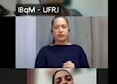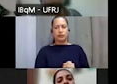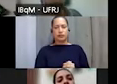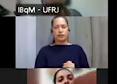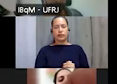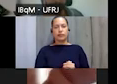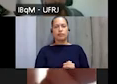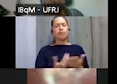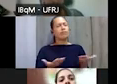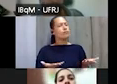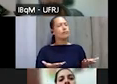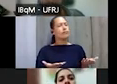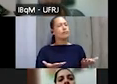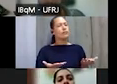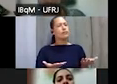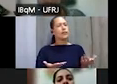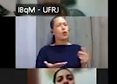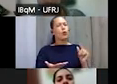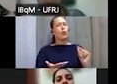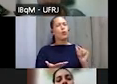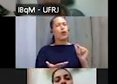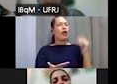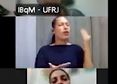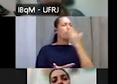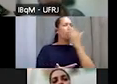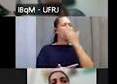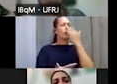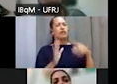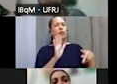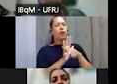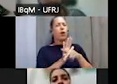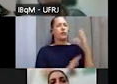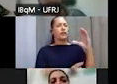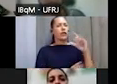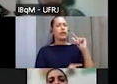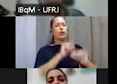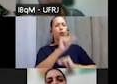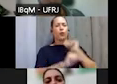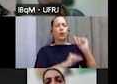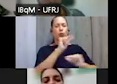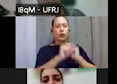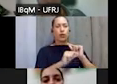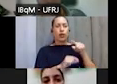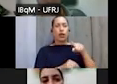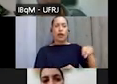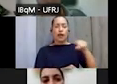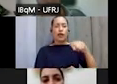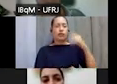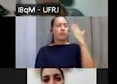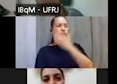Quem seriam, né, esses invisíveis da ciência? Esses invisíveis da